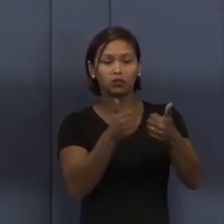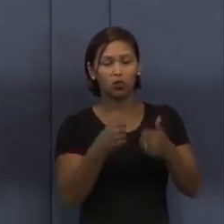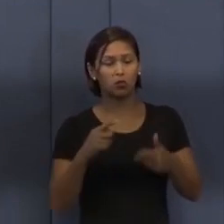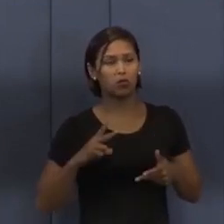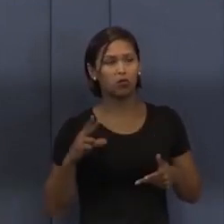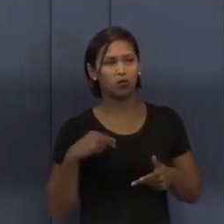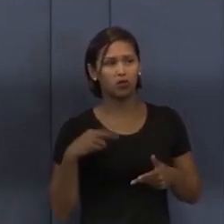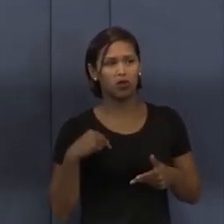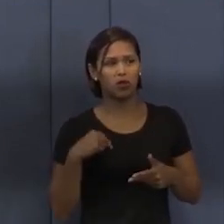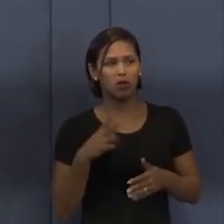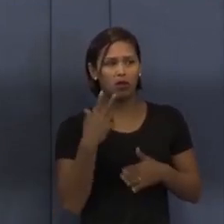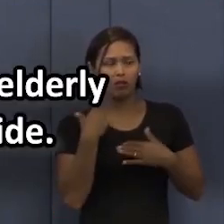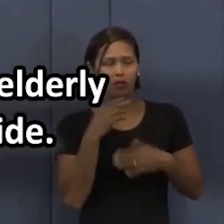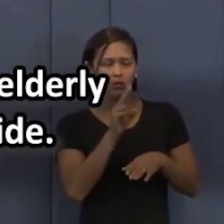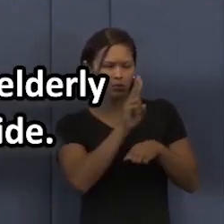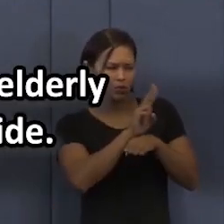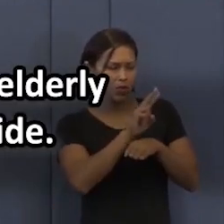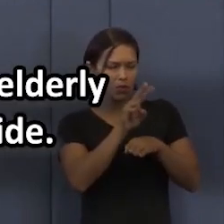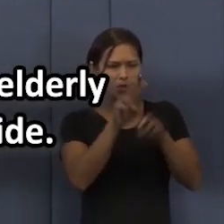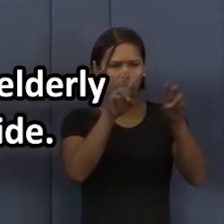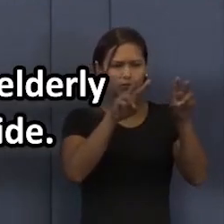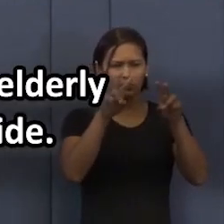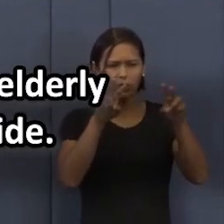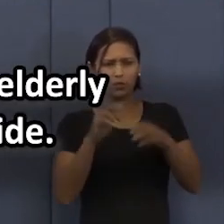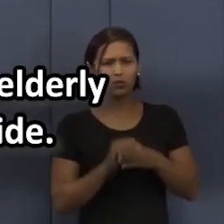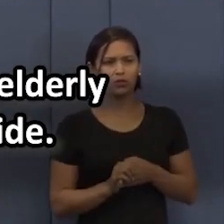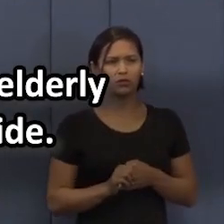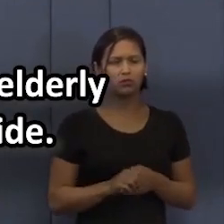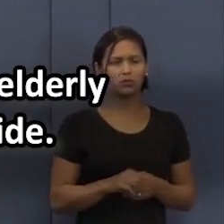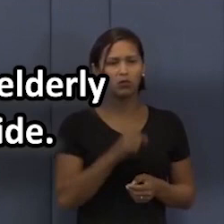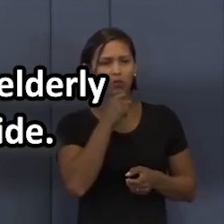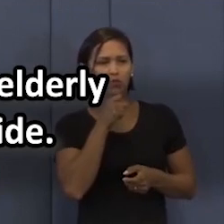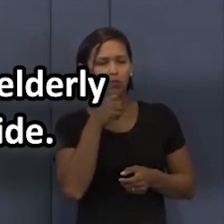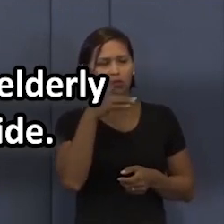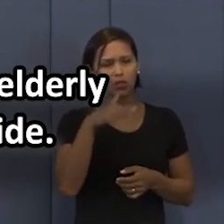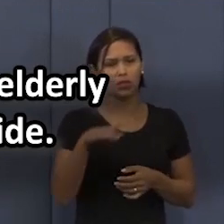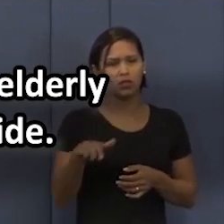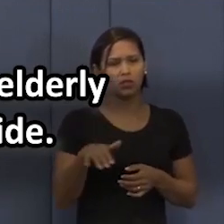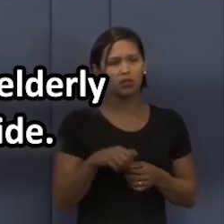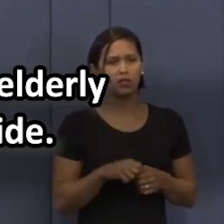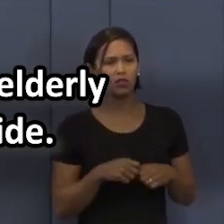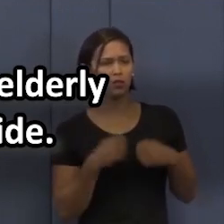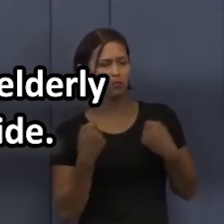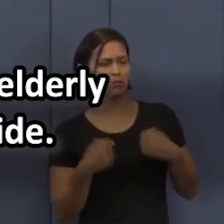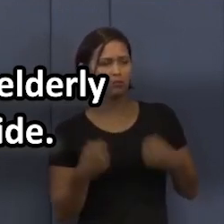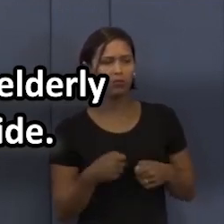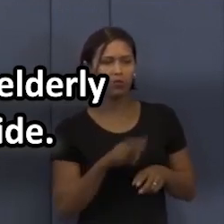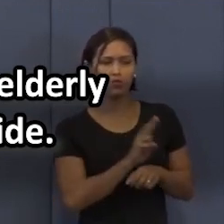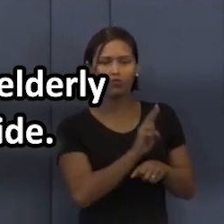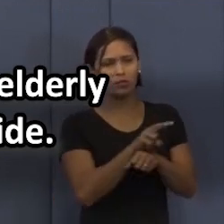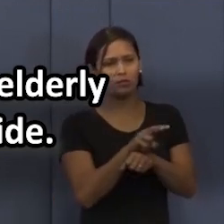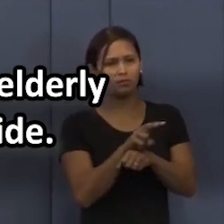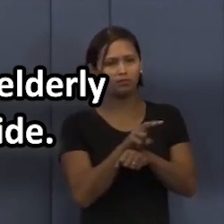quando eu entro, por exemplo, no transporte público, eu fico o tempo inteiro observando se tem algum idoso ou alguma